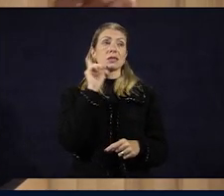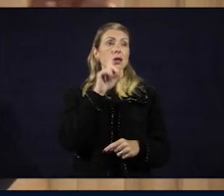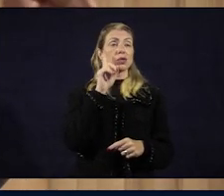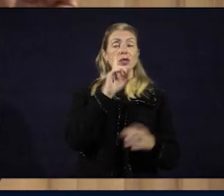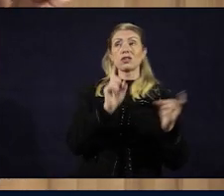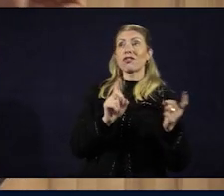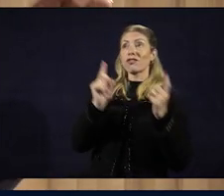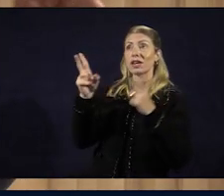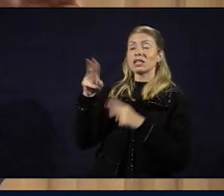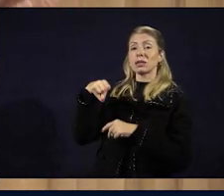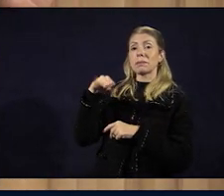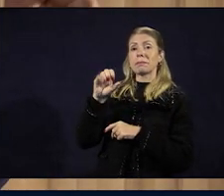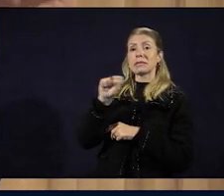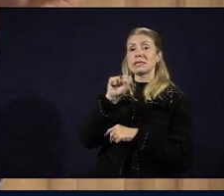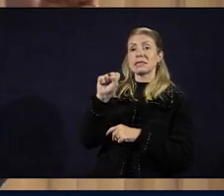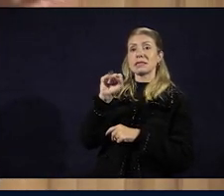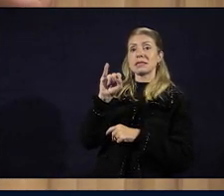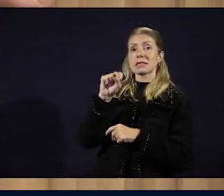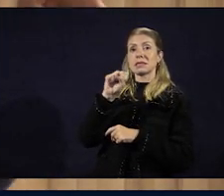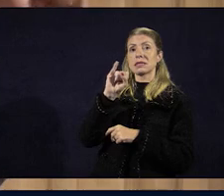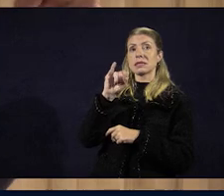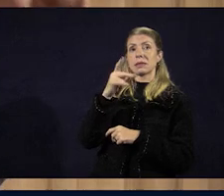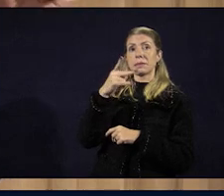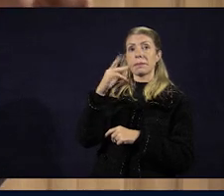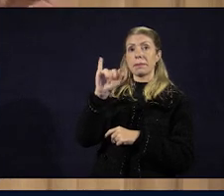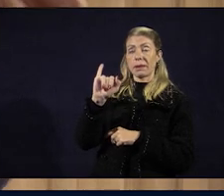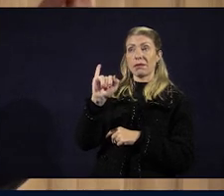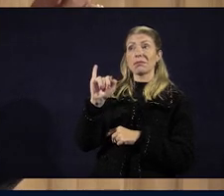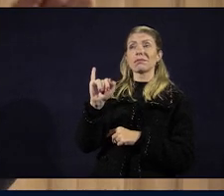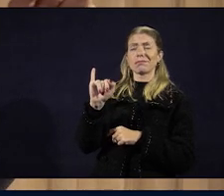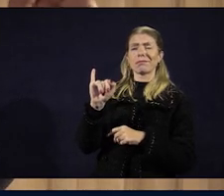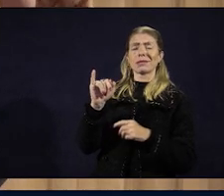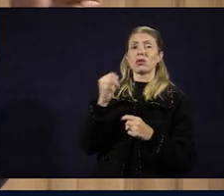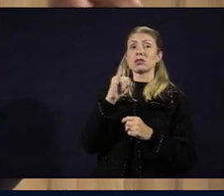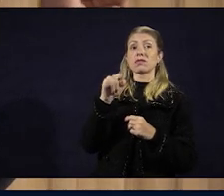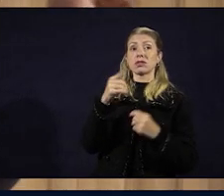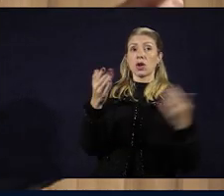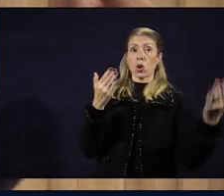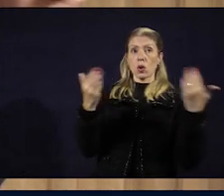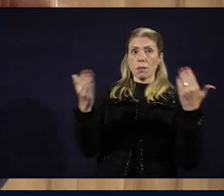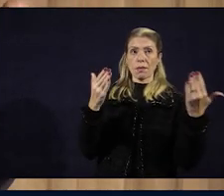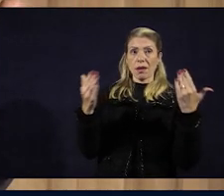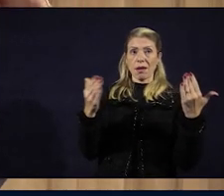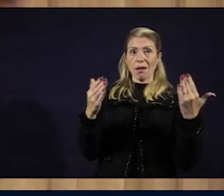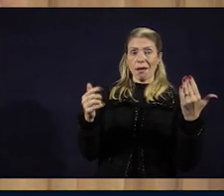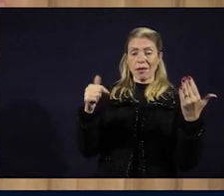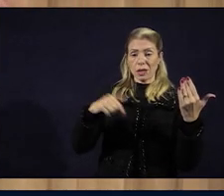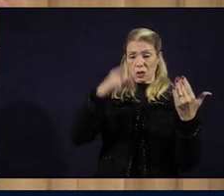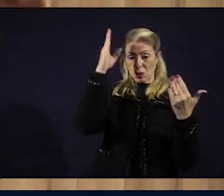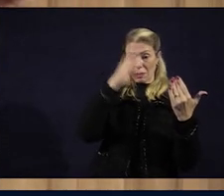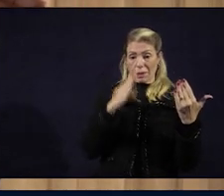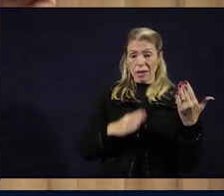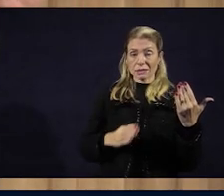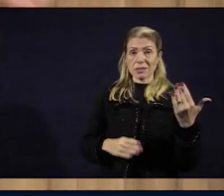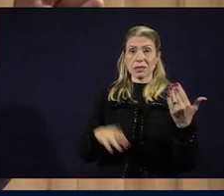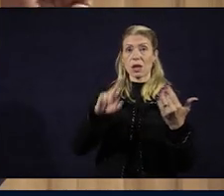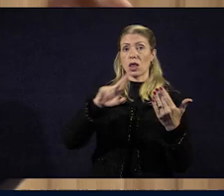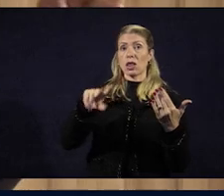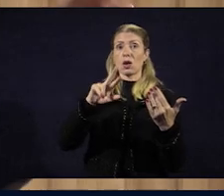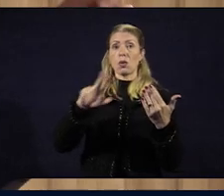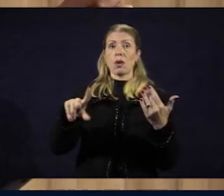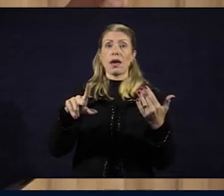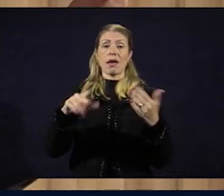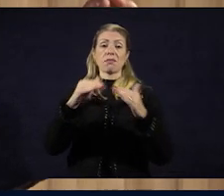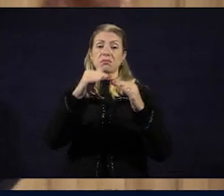rota. Então, esse país não pode mais dizer que da porteira para fora o país não é competitivo